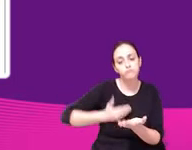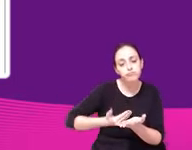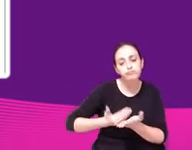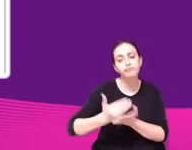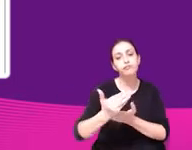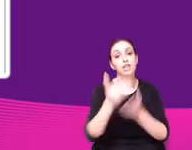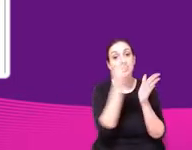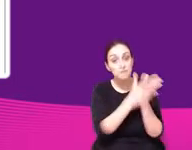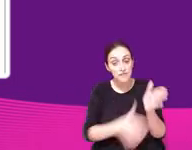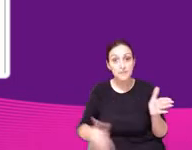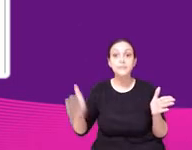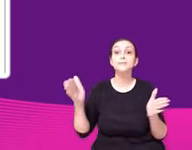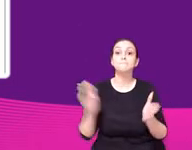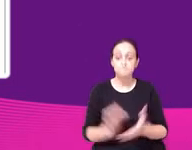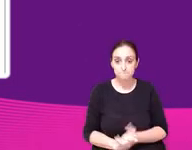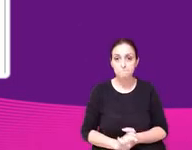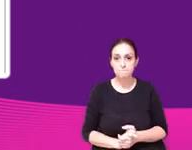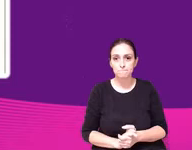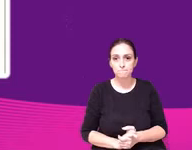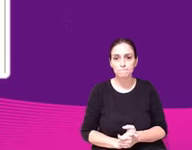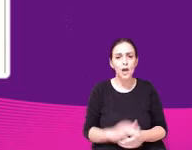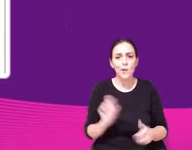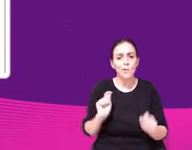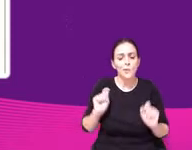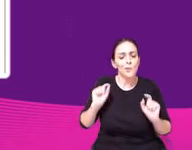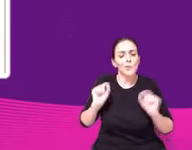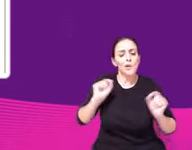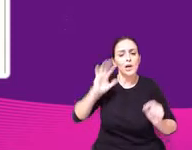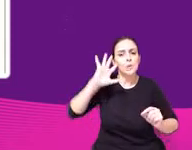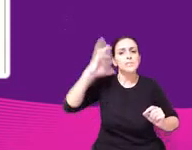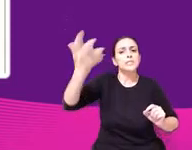fase. E o que aconteceu?